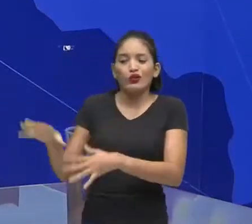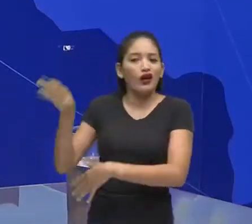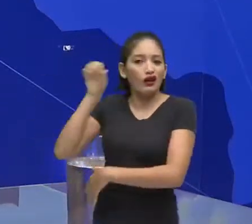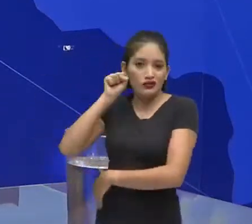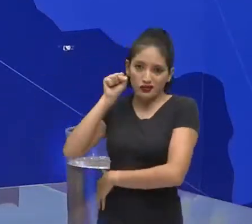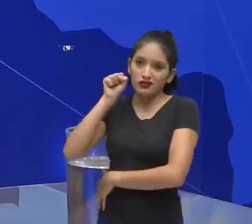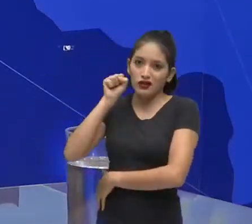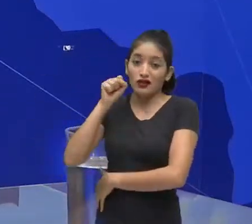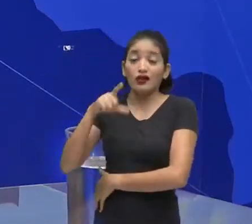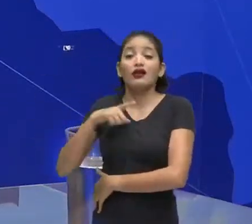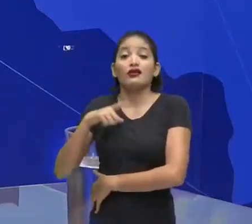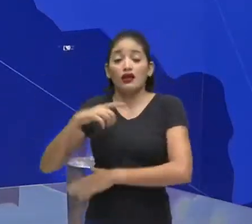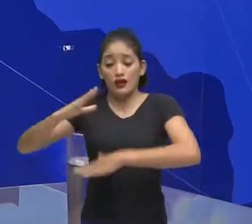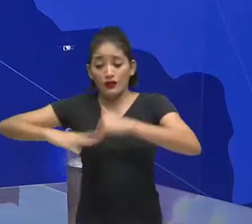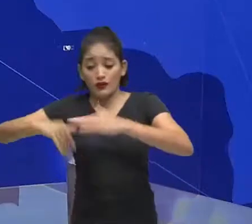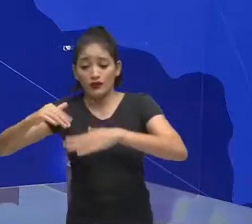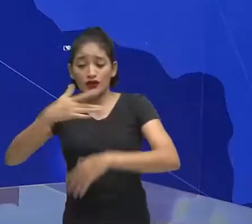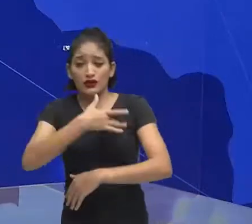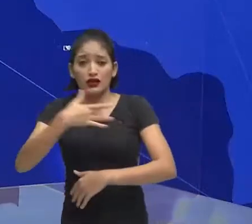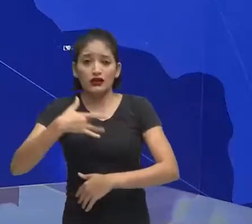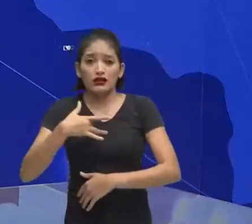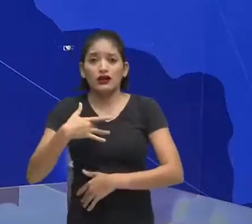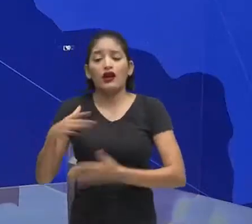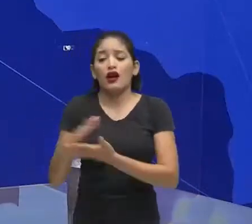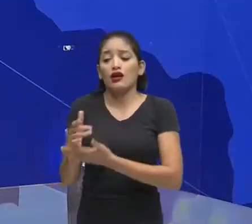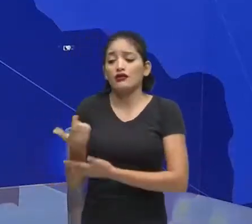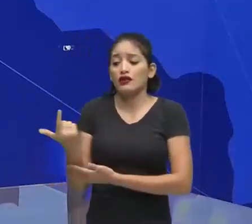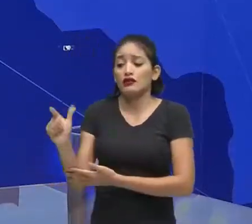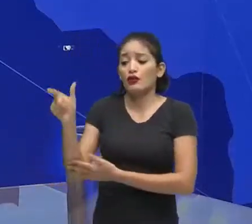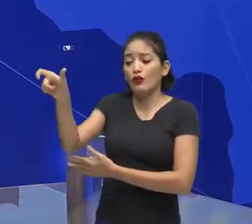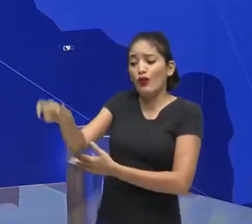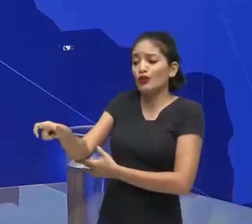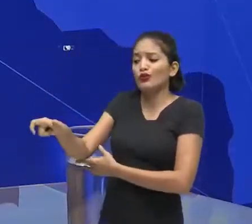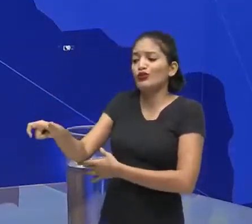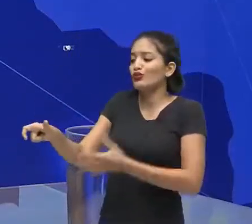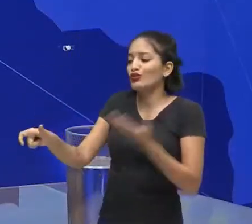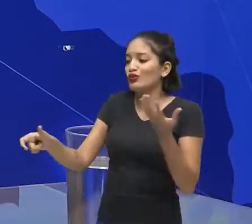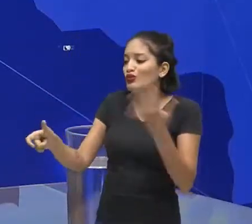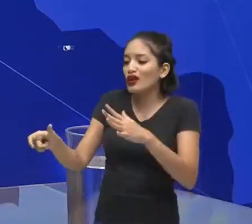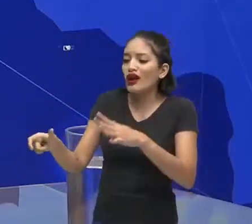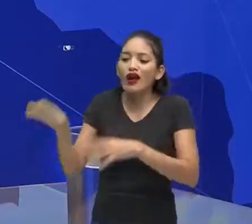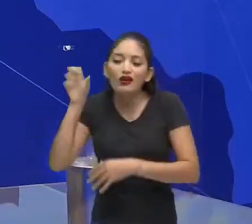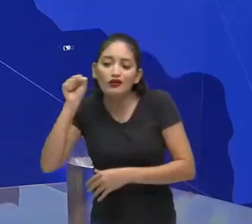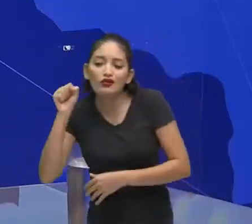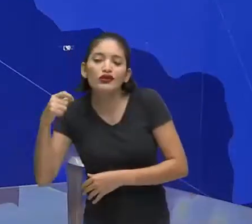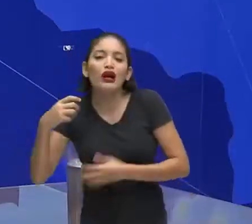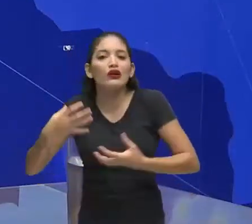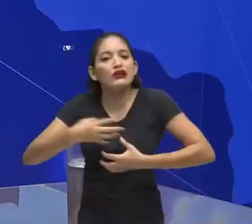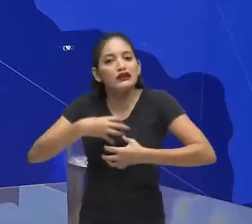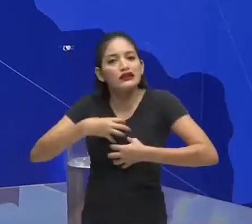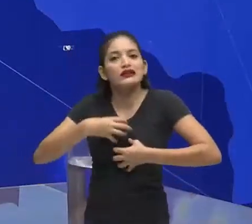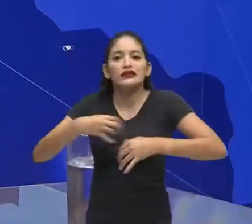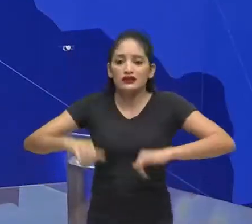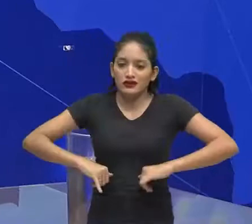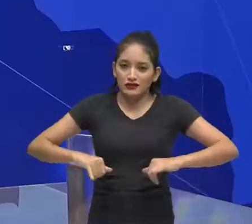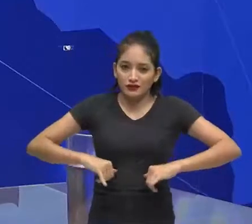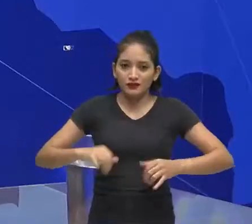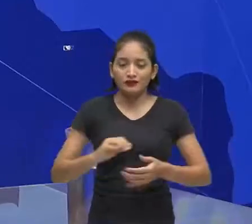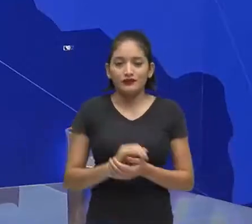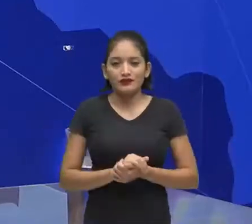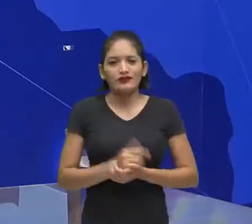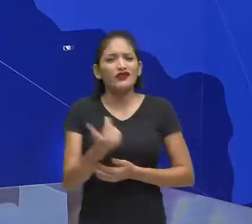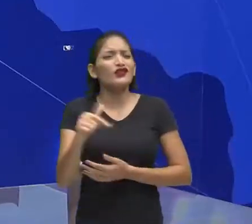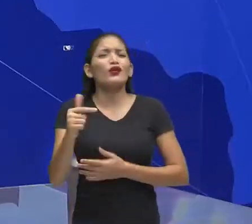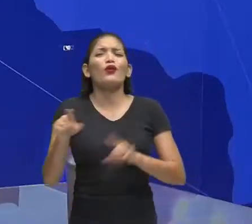profissionais da saúde mental para isso, porque às vezes o outro não quer escutar os nossos momentos de dor. E que tem a CVV. E tem a CVV, e tem vários